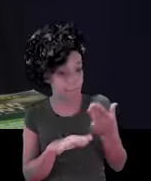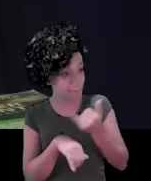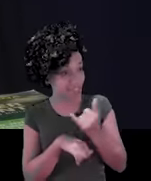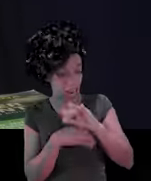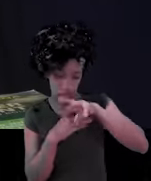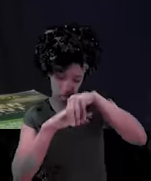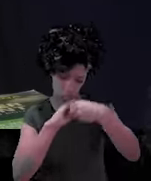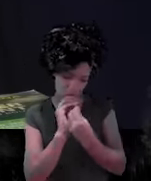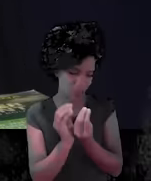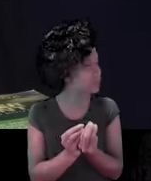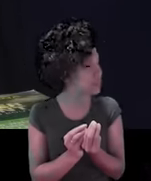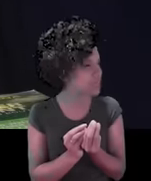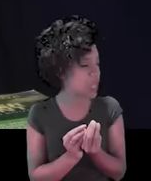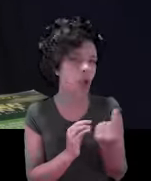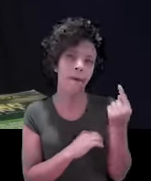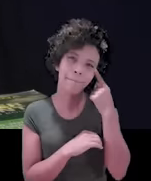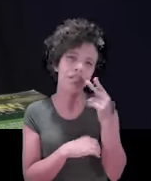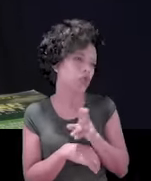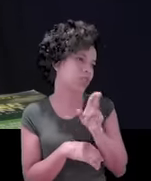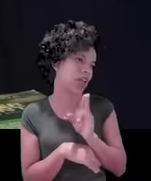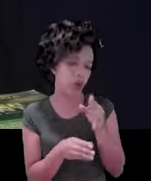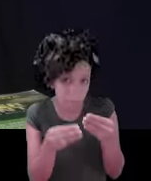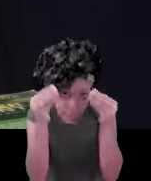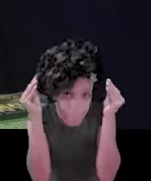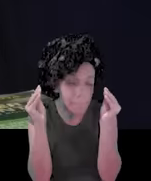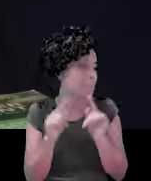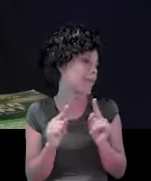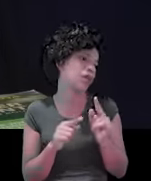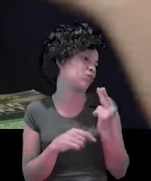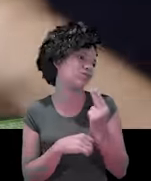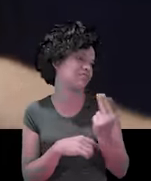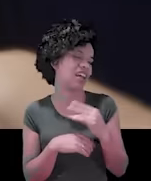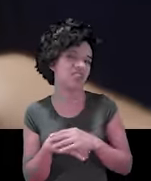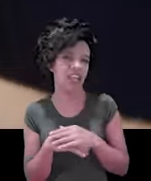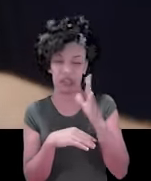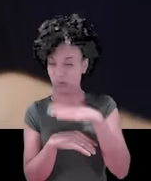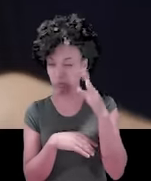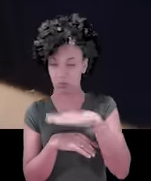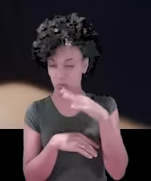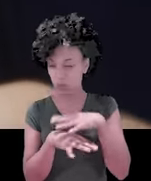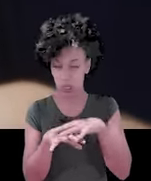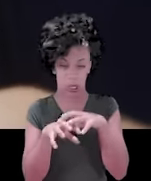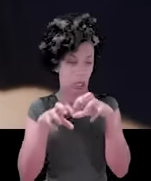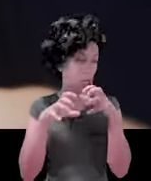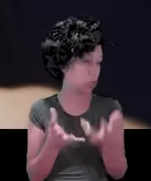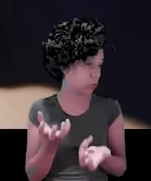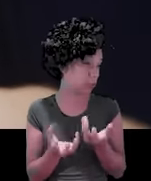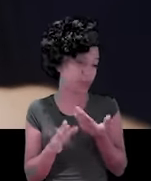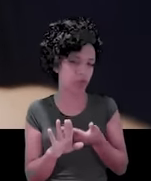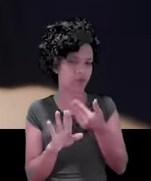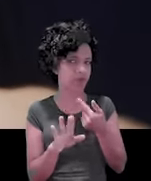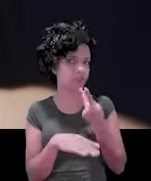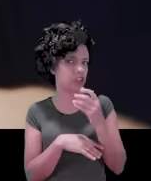parte metálica ela tava retorcida eu pensei em usar ela com o abrigo mas não tava fedor horrível de coisa queimada aí eu